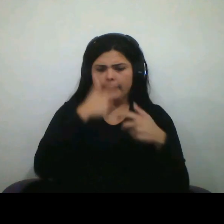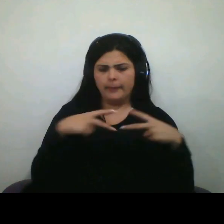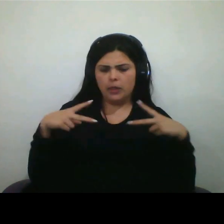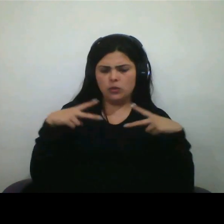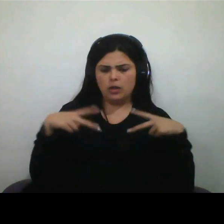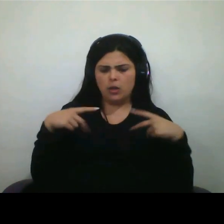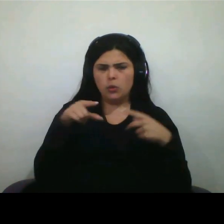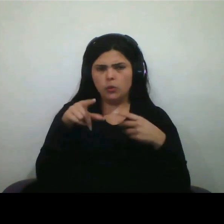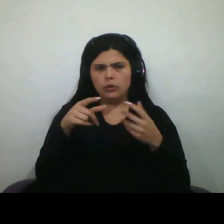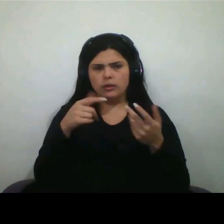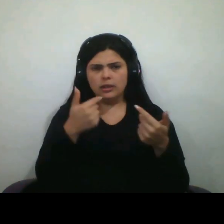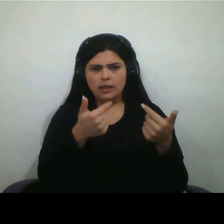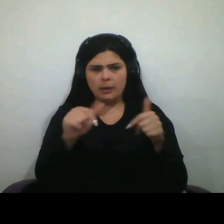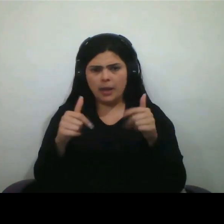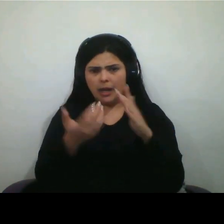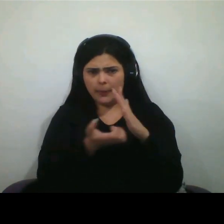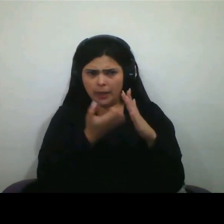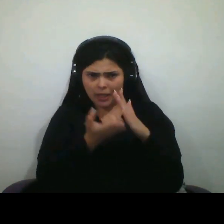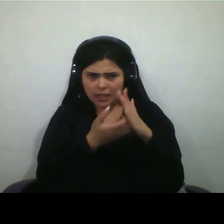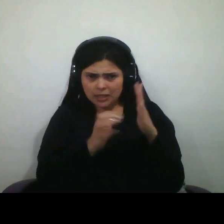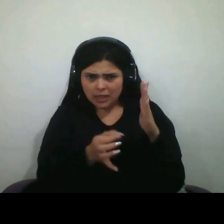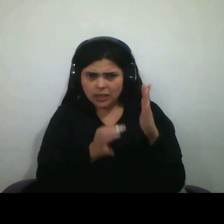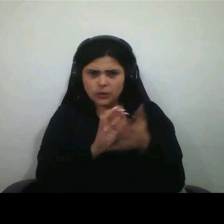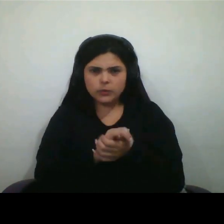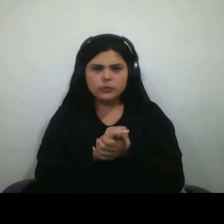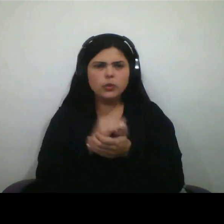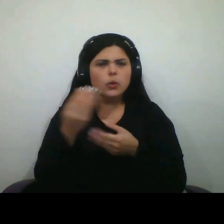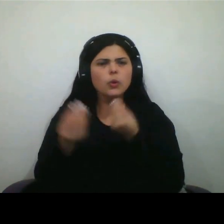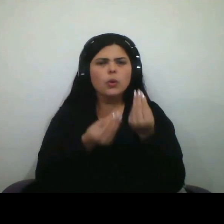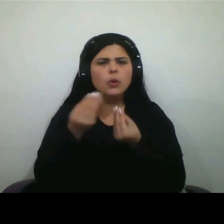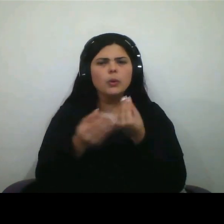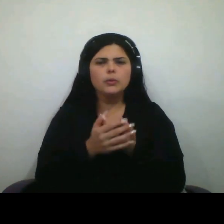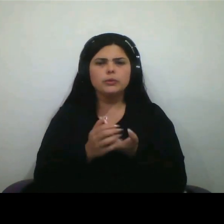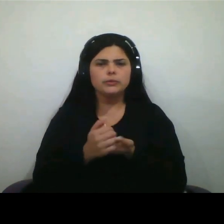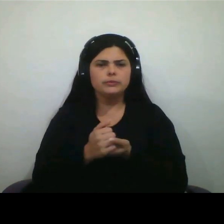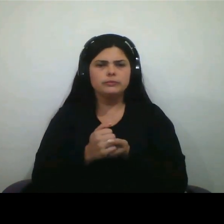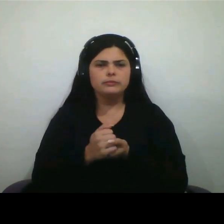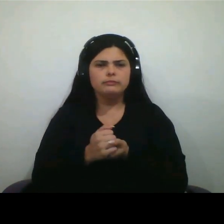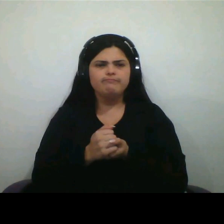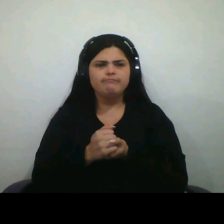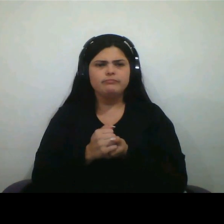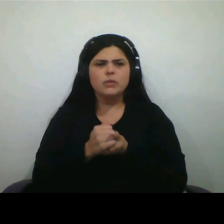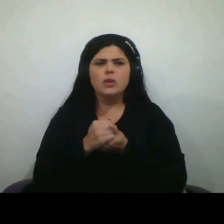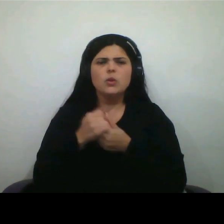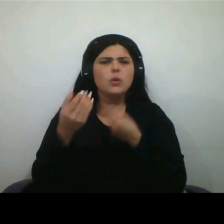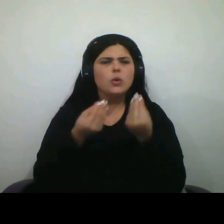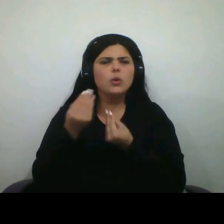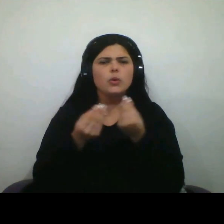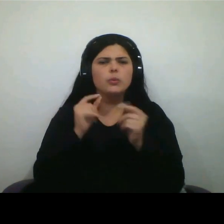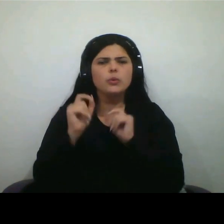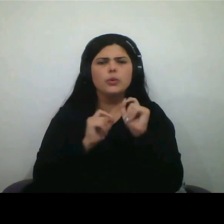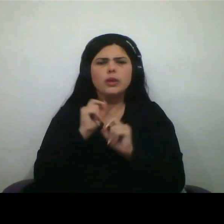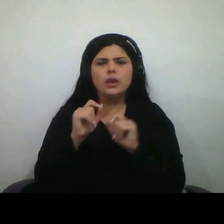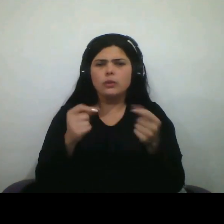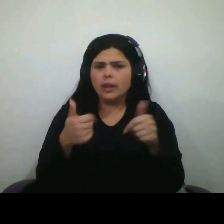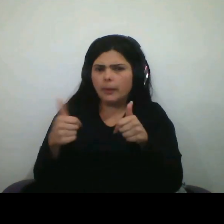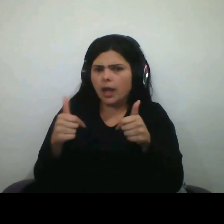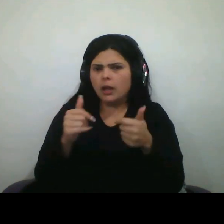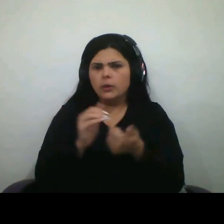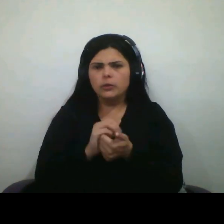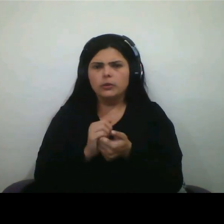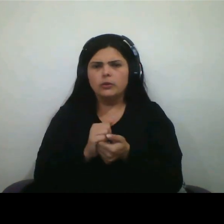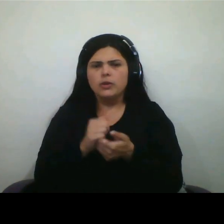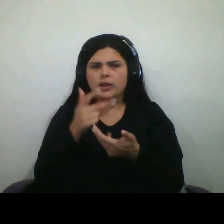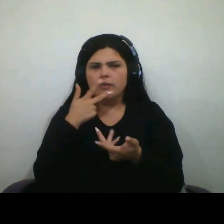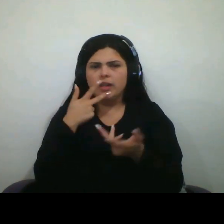Murilo, você trabalha em tal empresa? Como que é? E eu perguntei, mas como que é o quê? Como que é a carga de trabalho? Ou você está querendo